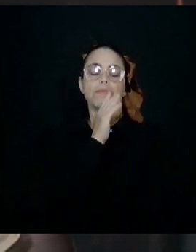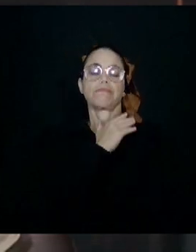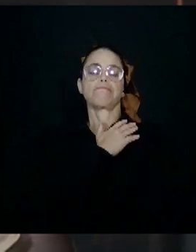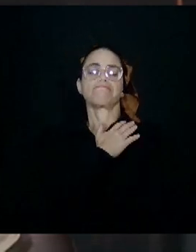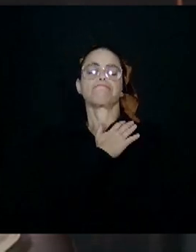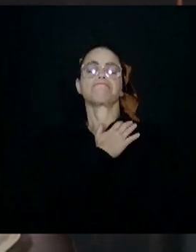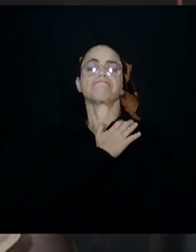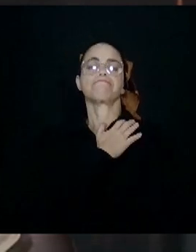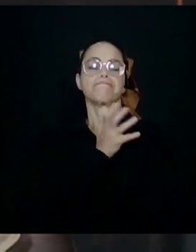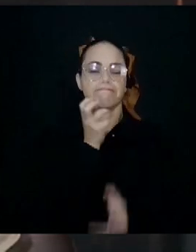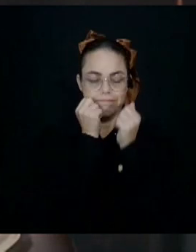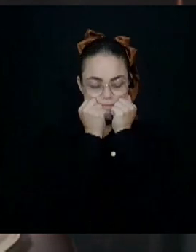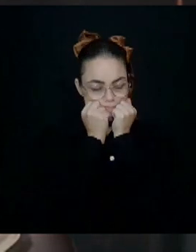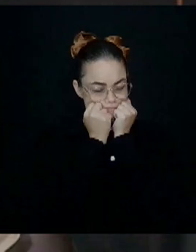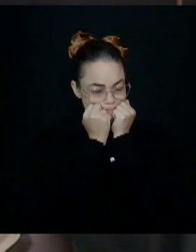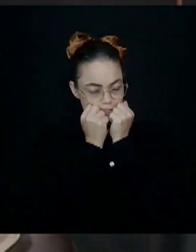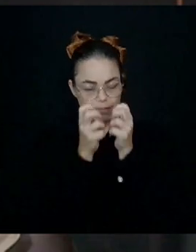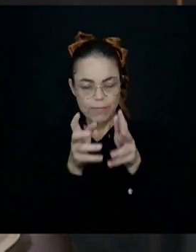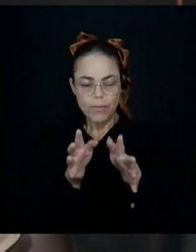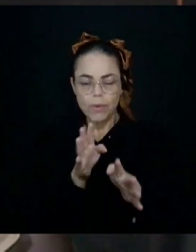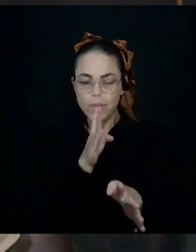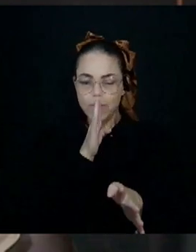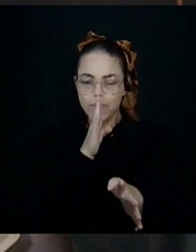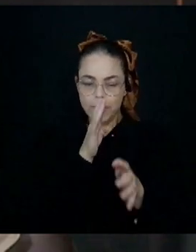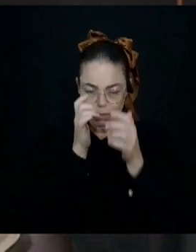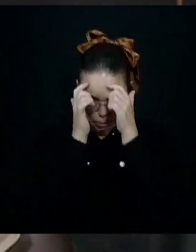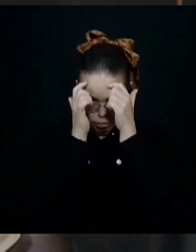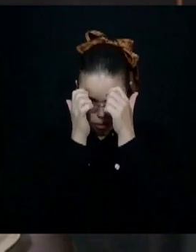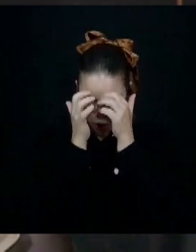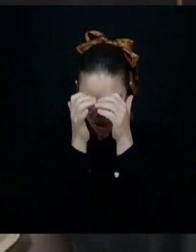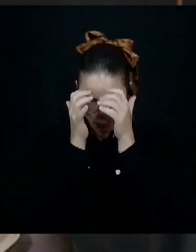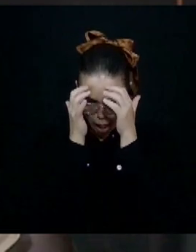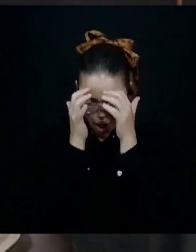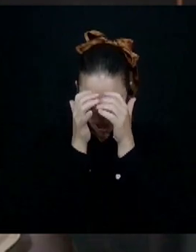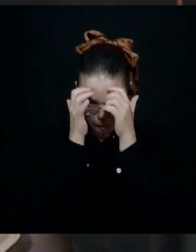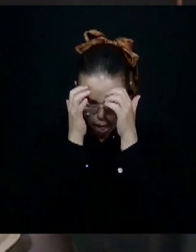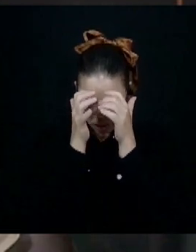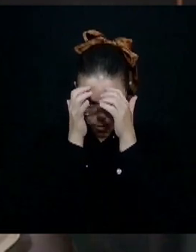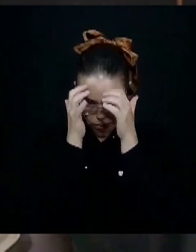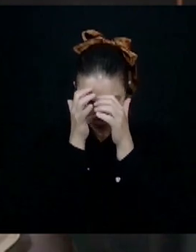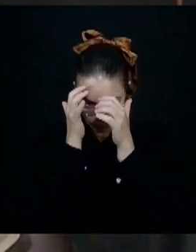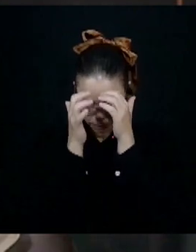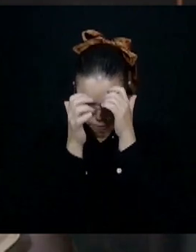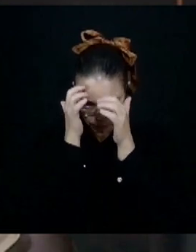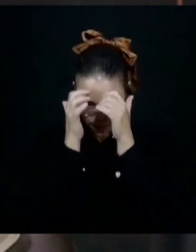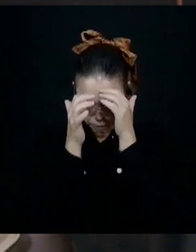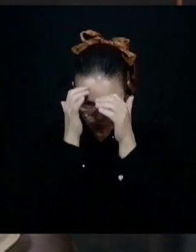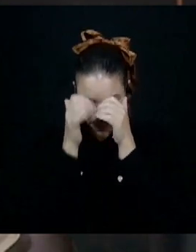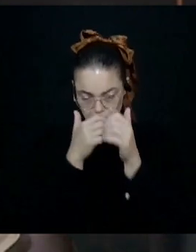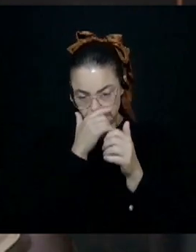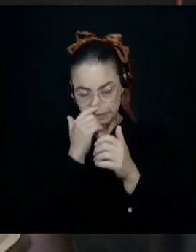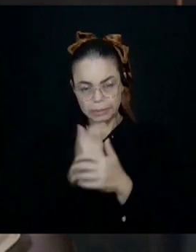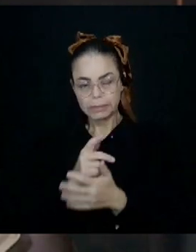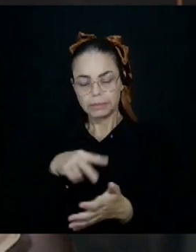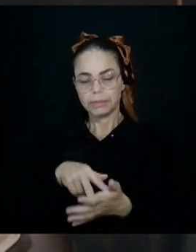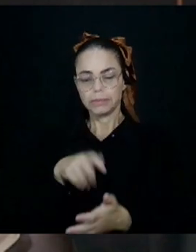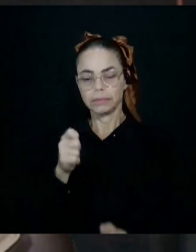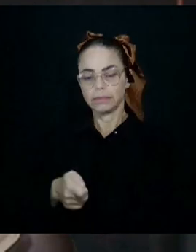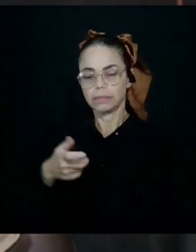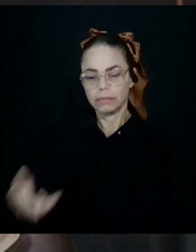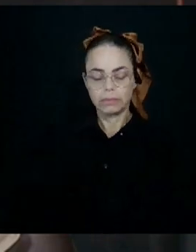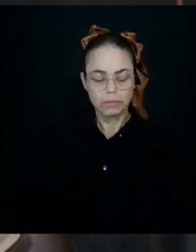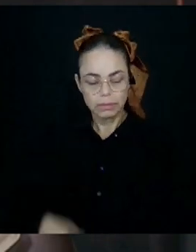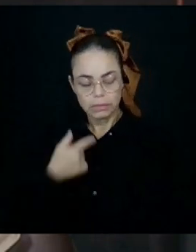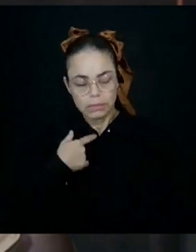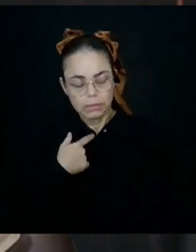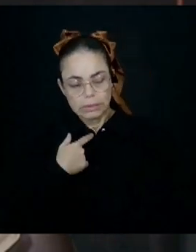Ficam remoendo, né? Assim, quando em algum momento que ela precisa se posicionar de forma mais forte, será que eu exagerei? Será que eu tô